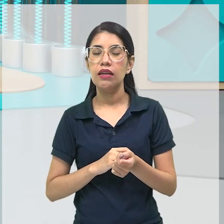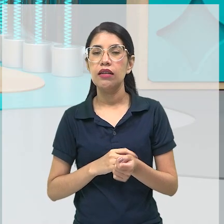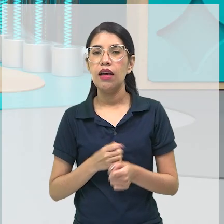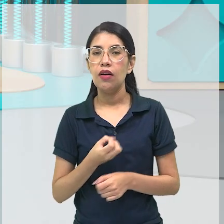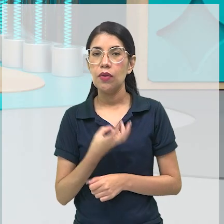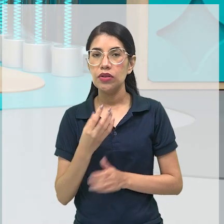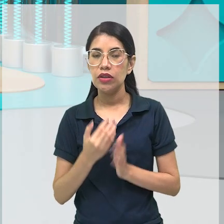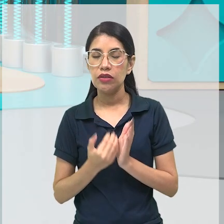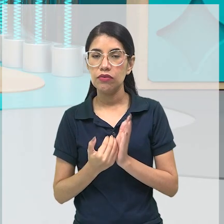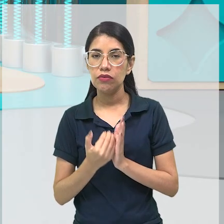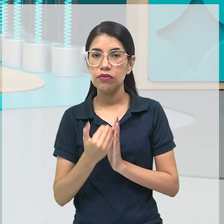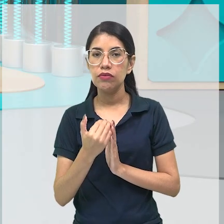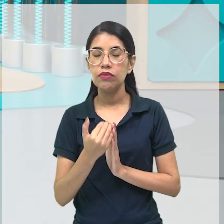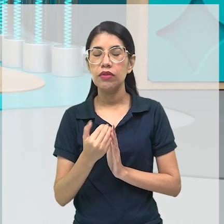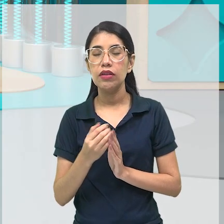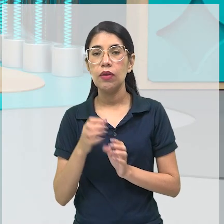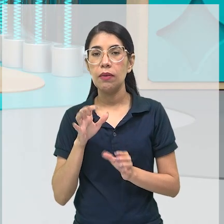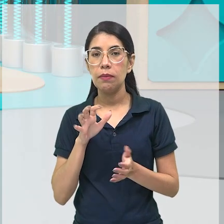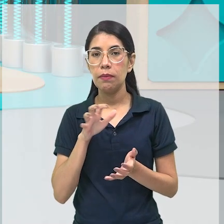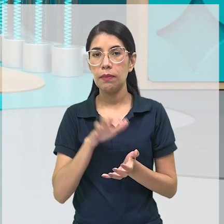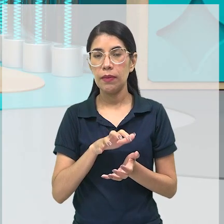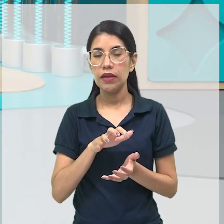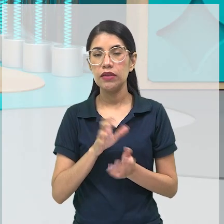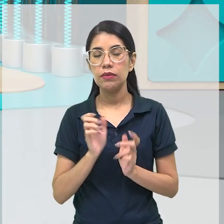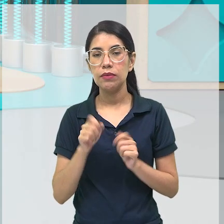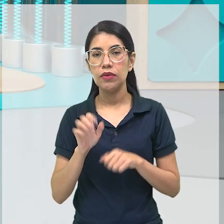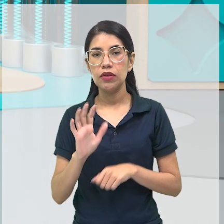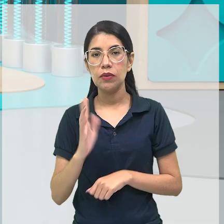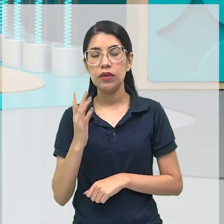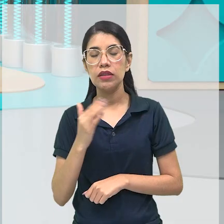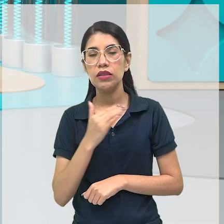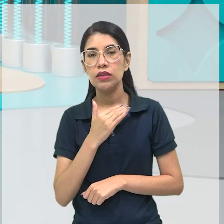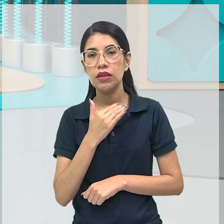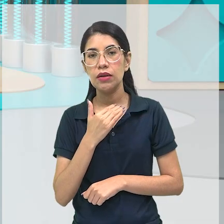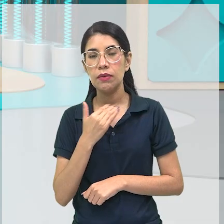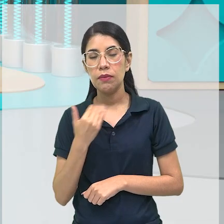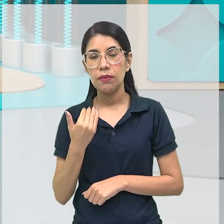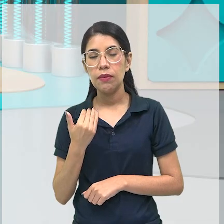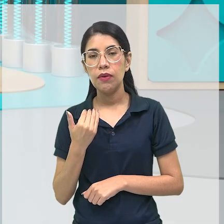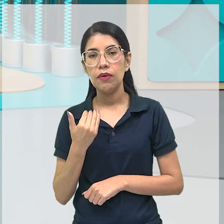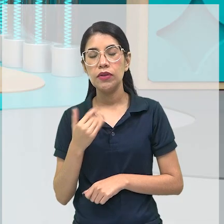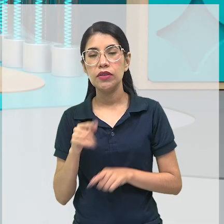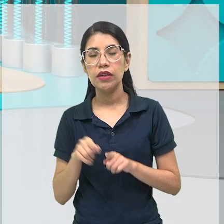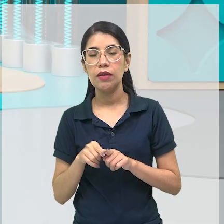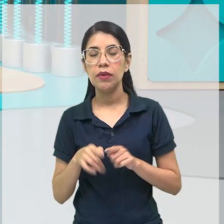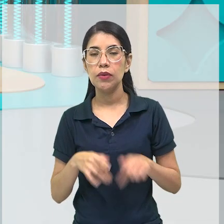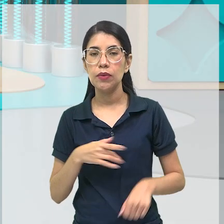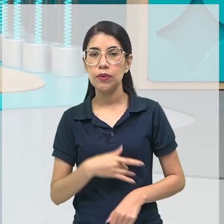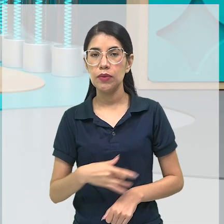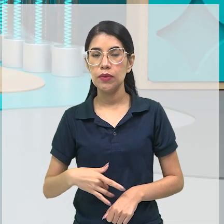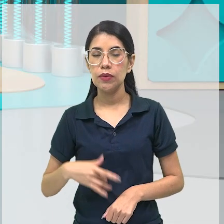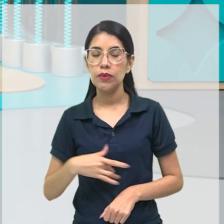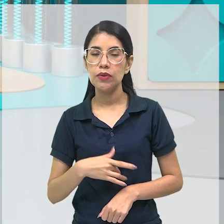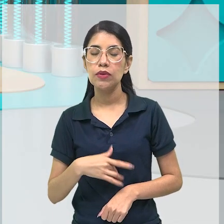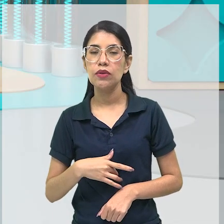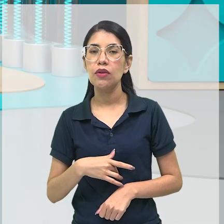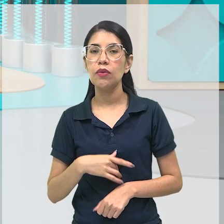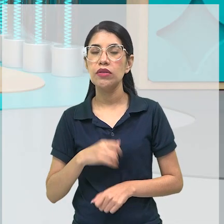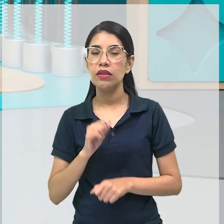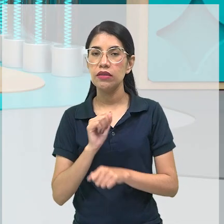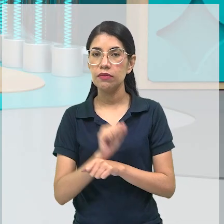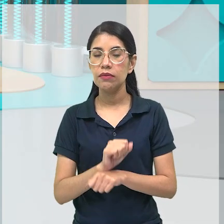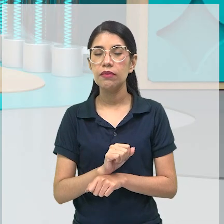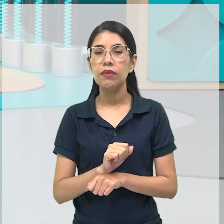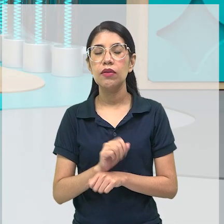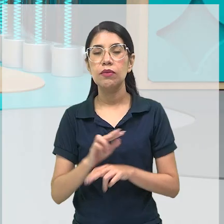essa pressão muito grande, ela pode provocar o falecimento dos órgãos. Então, por isso que é muito arriscado,